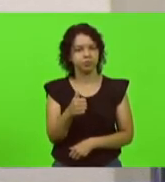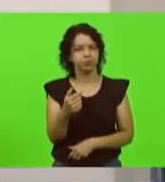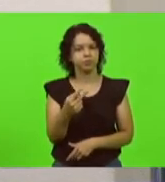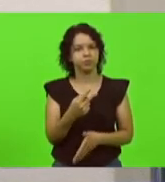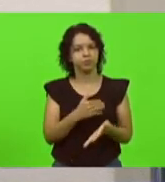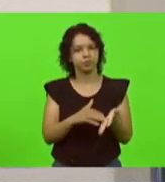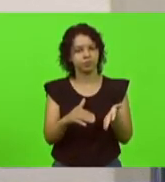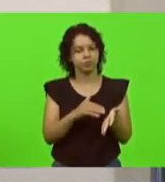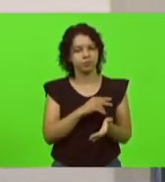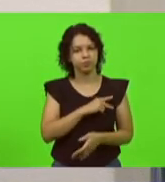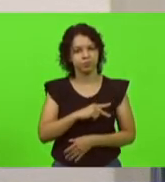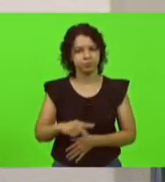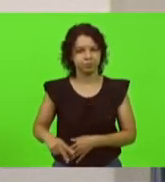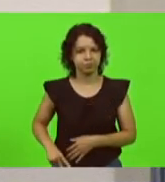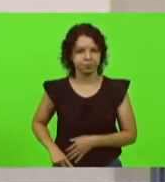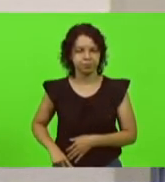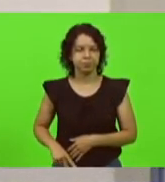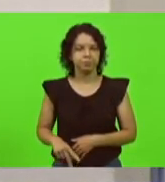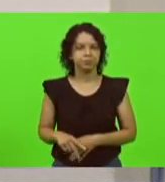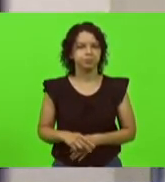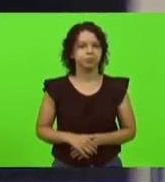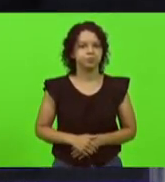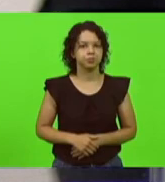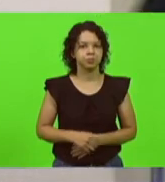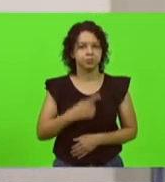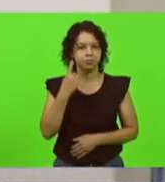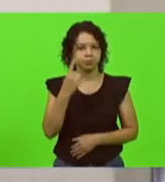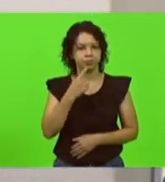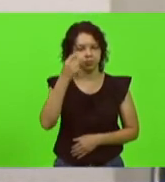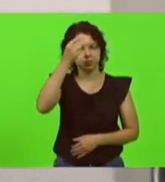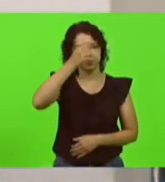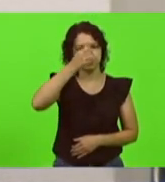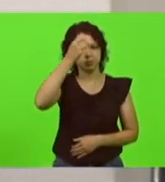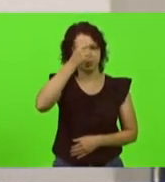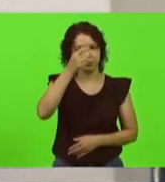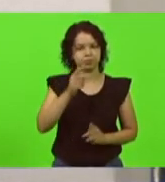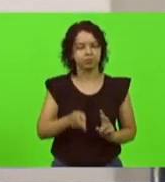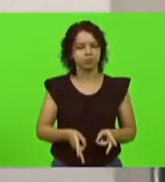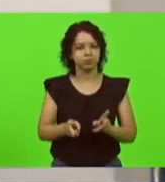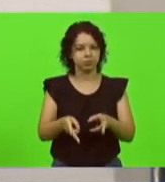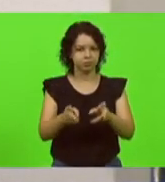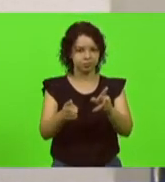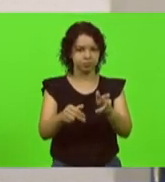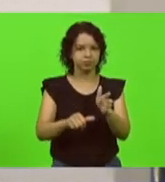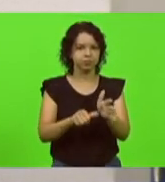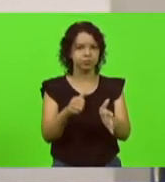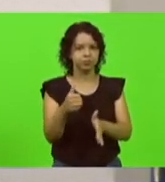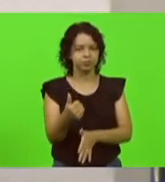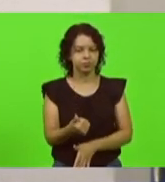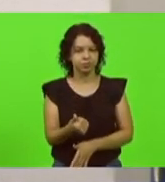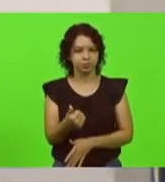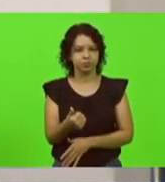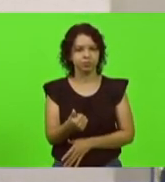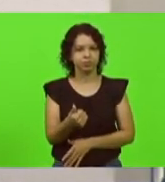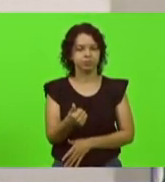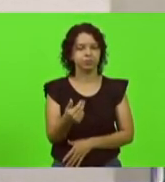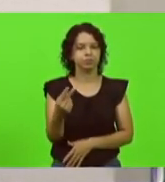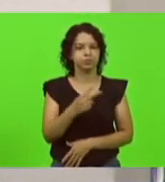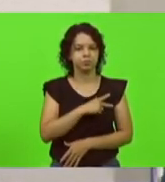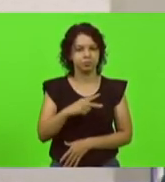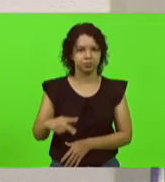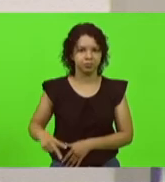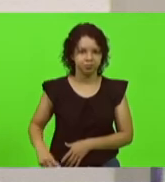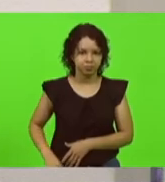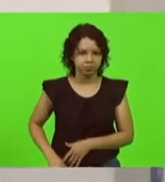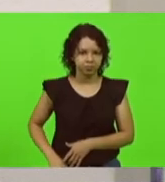poder o senhor deputado Maurício Skudlak. Na sequência, o senhor primeiro vice-presidente eleito foi convidado para tomar